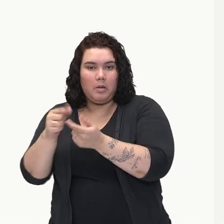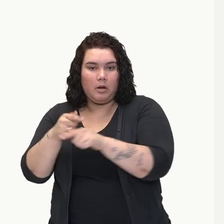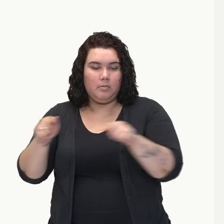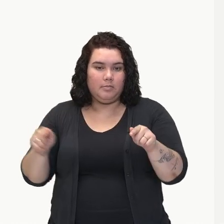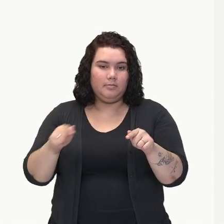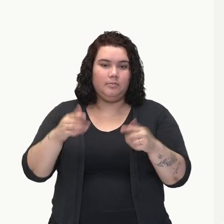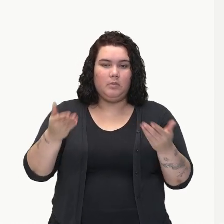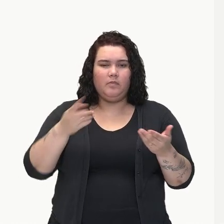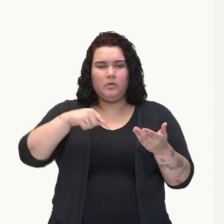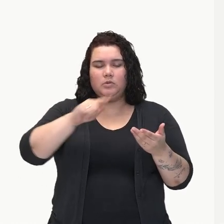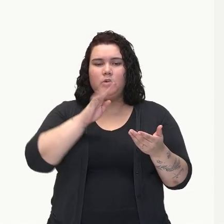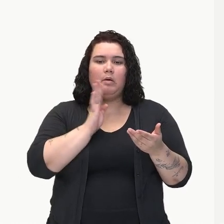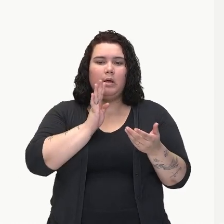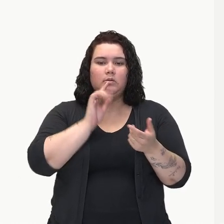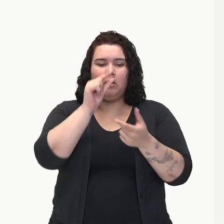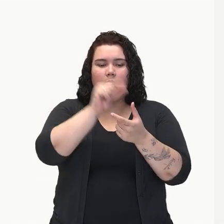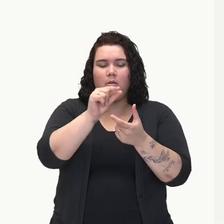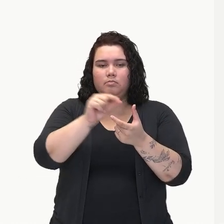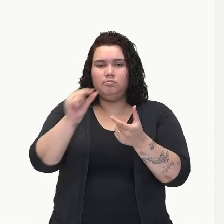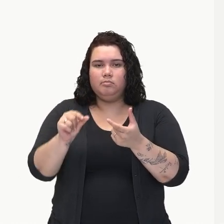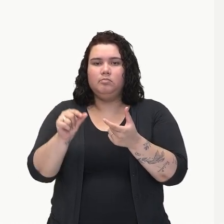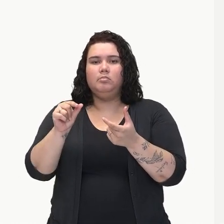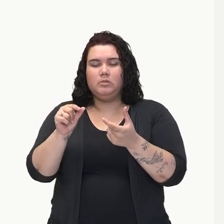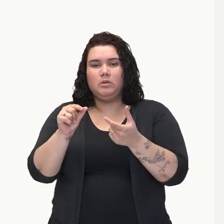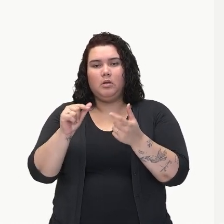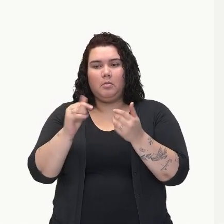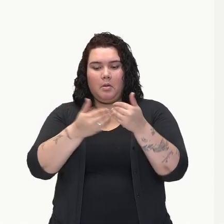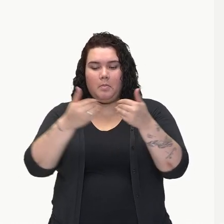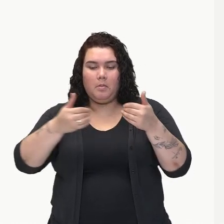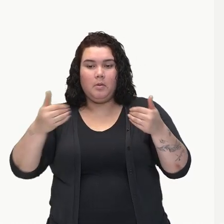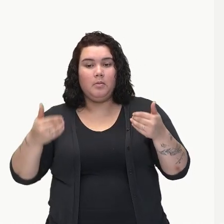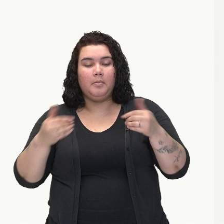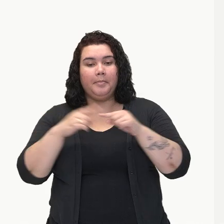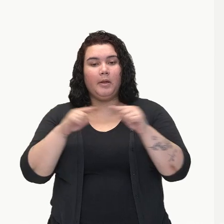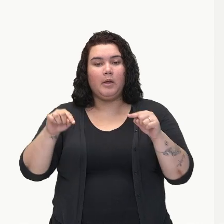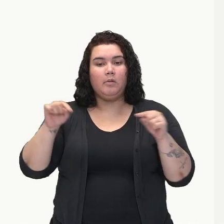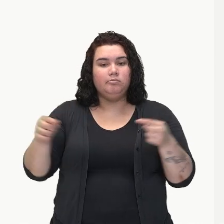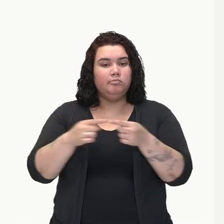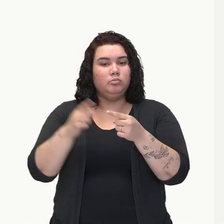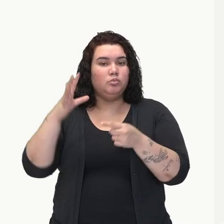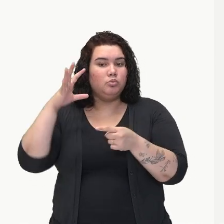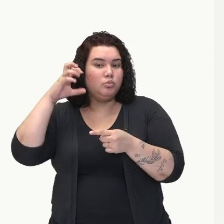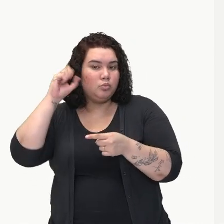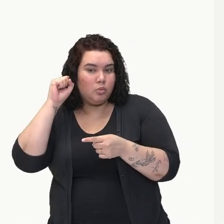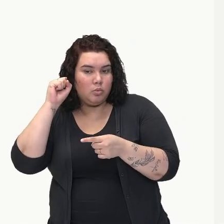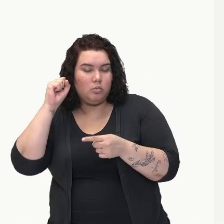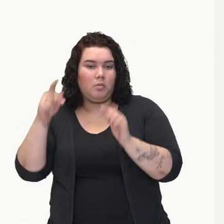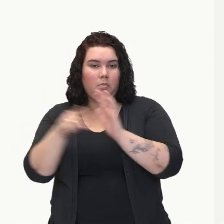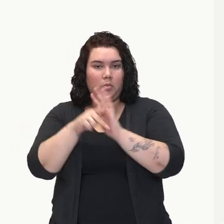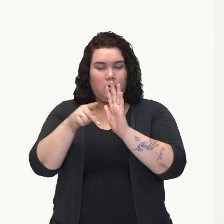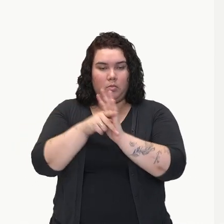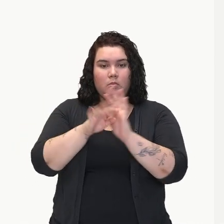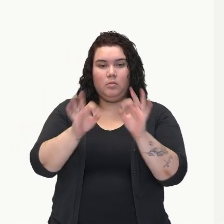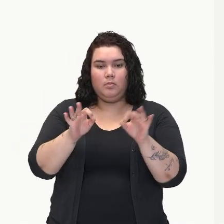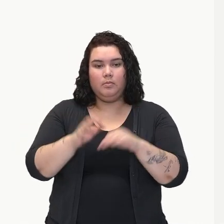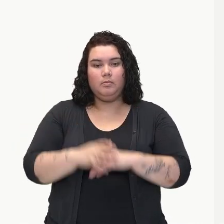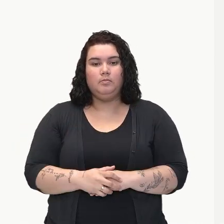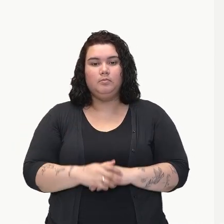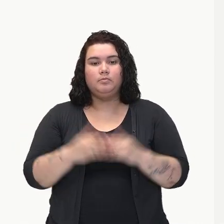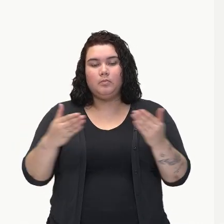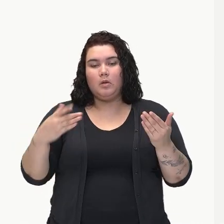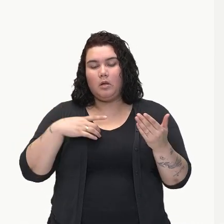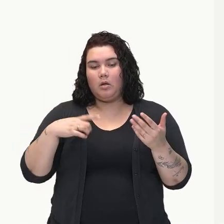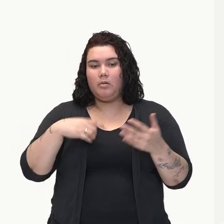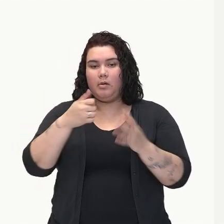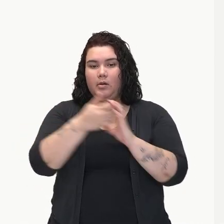separação silábica. Aqui tem a ver com a sonoridade. Então a gente tem lá os regulares, que possuem métrica e rima e possuem